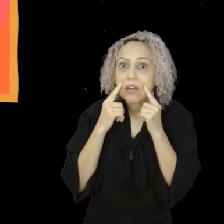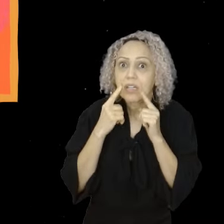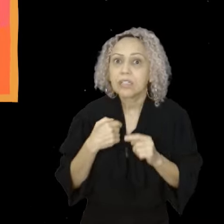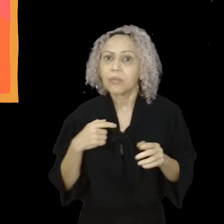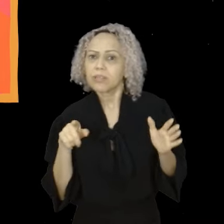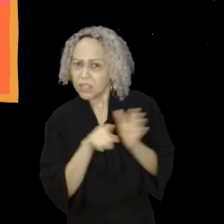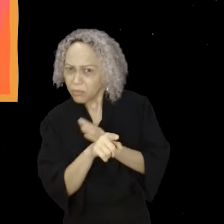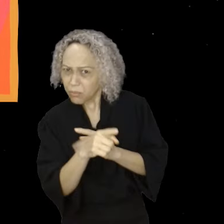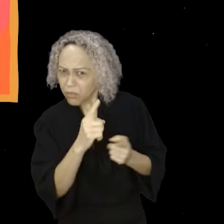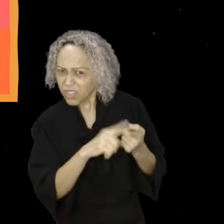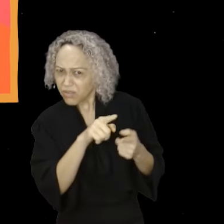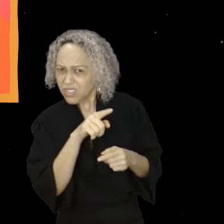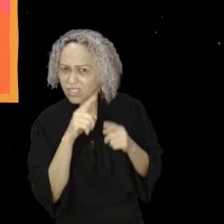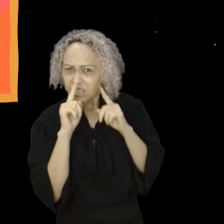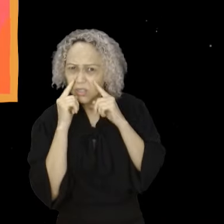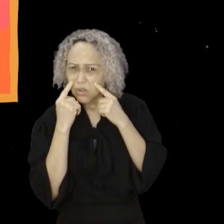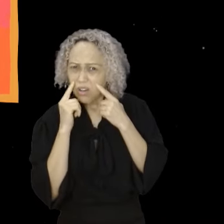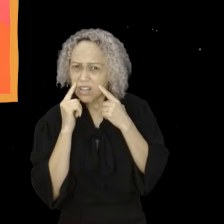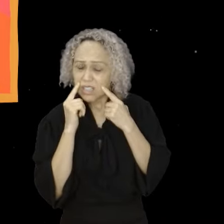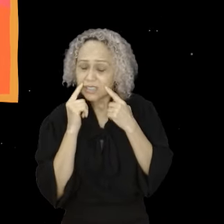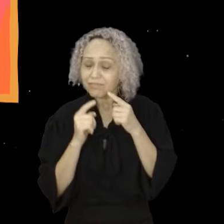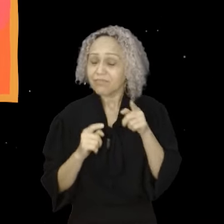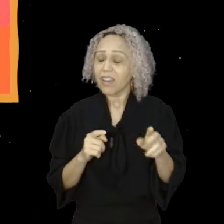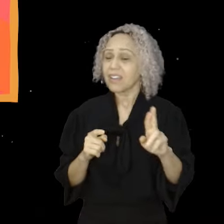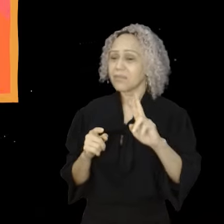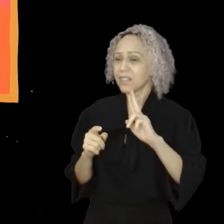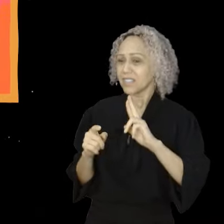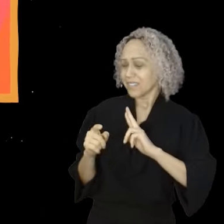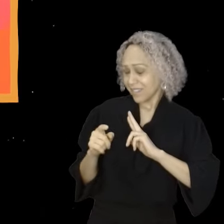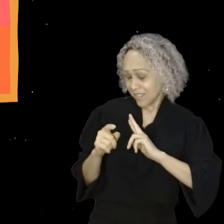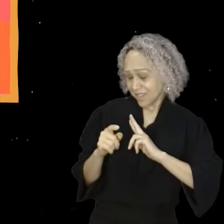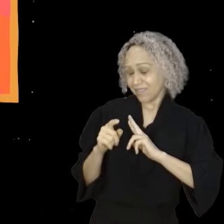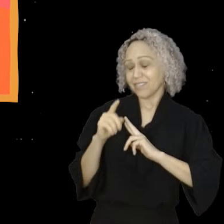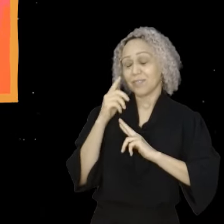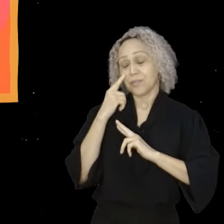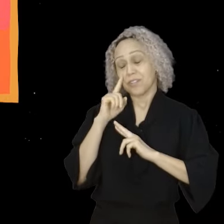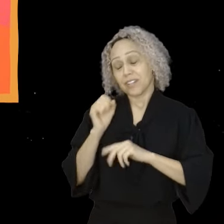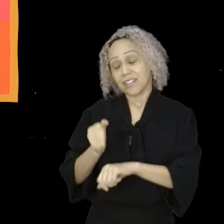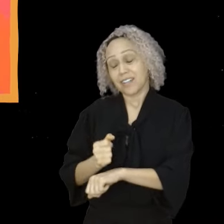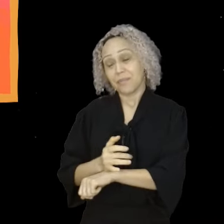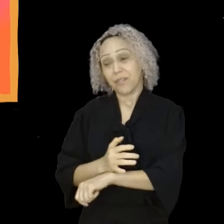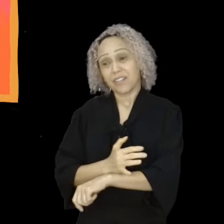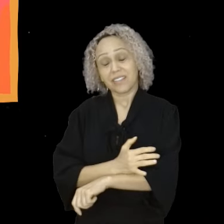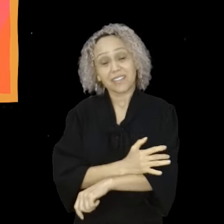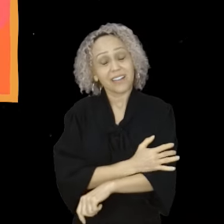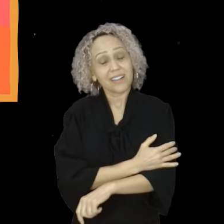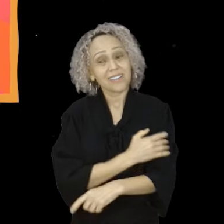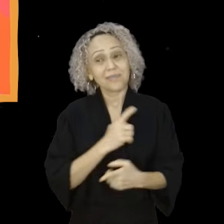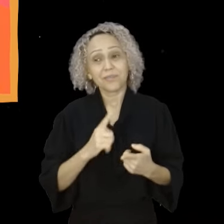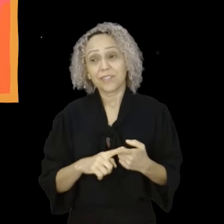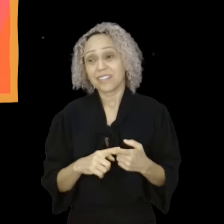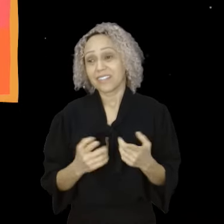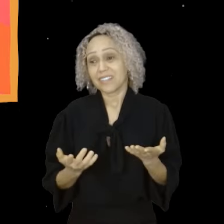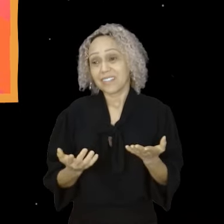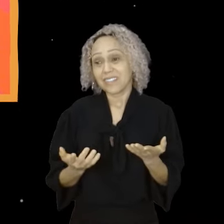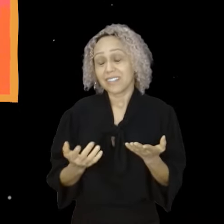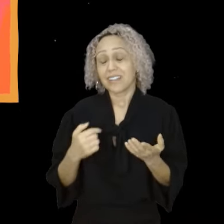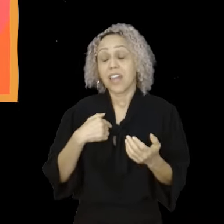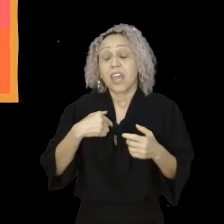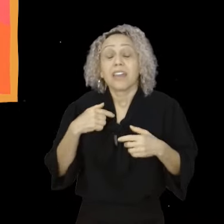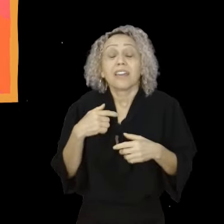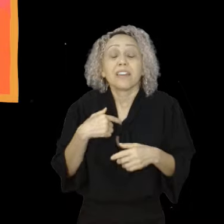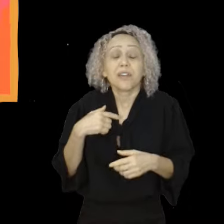E ele não chorava, né? Não era uma pessoa de chorar. E Aí ele falou, eu lutei por isso